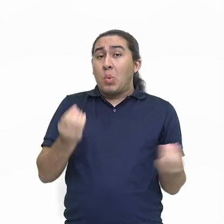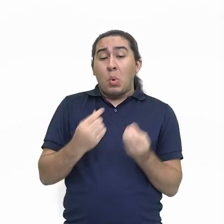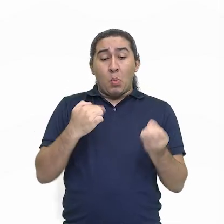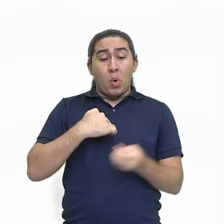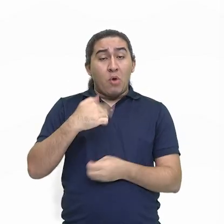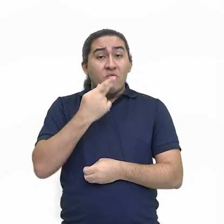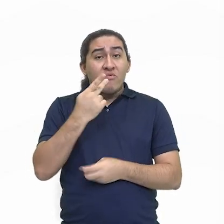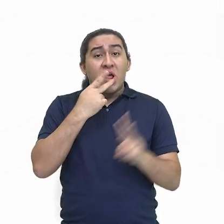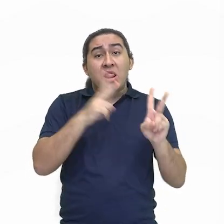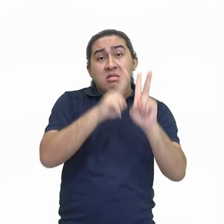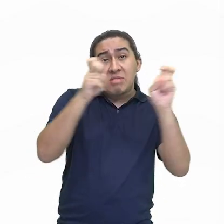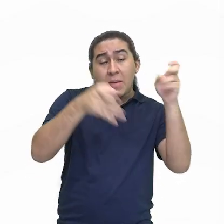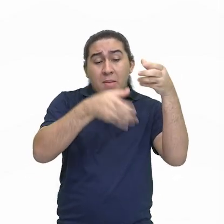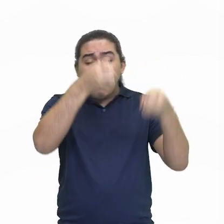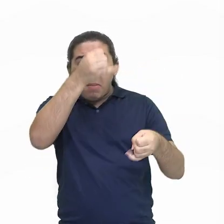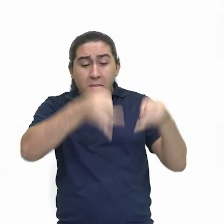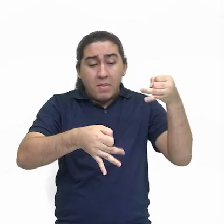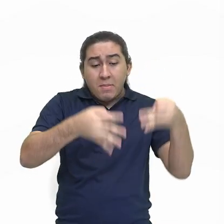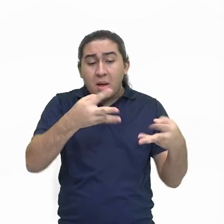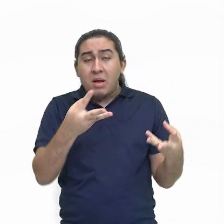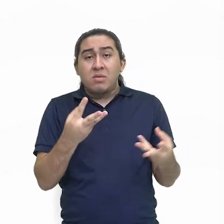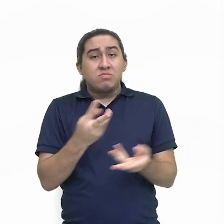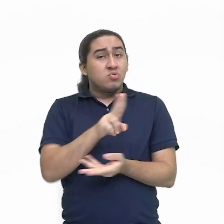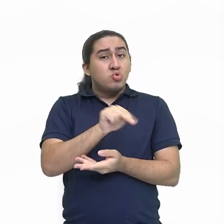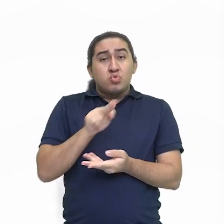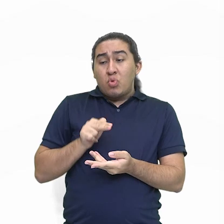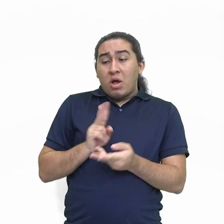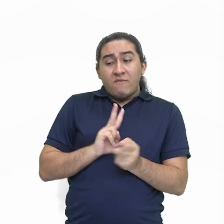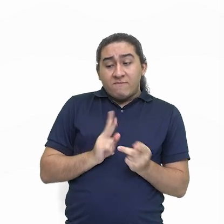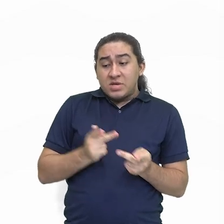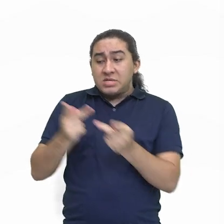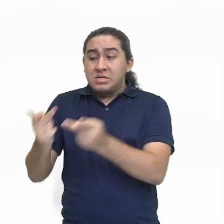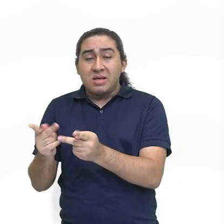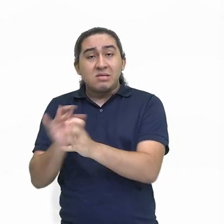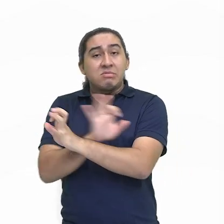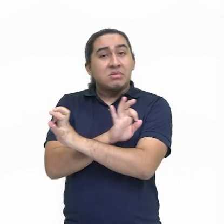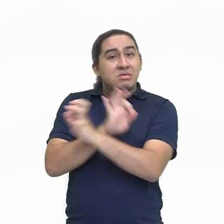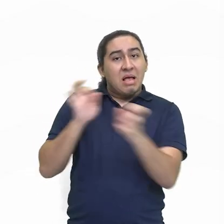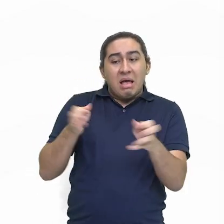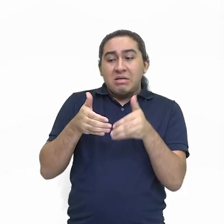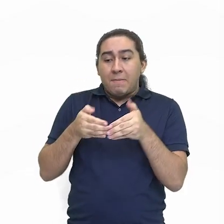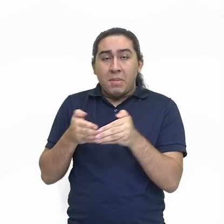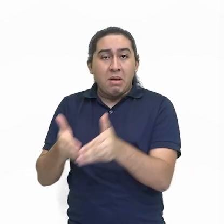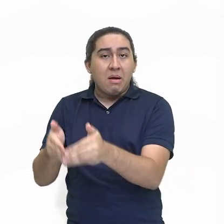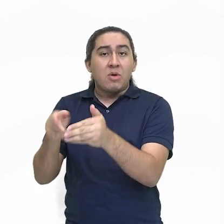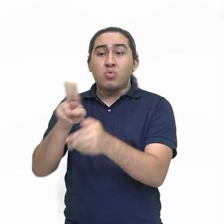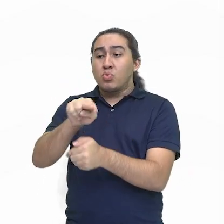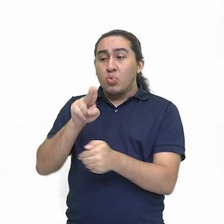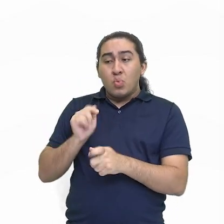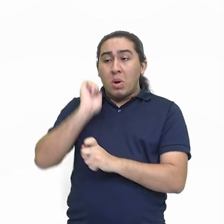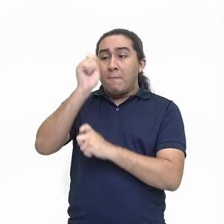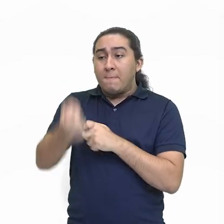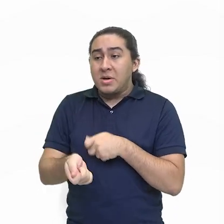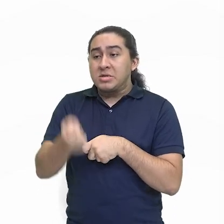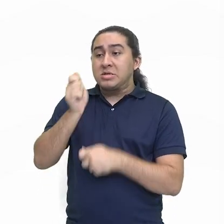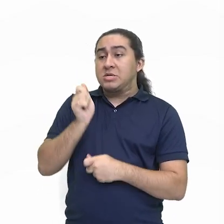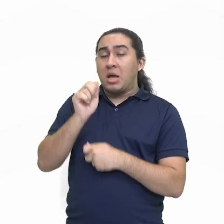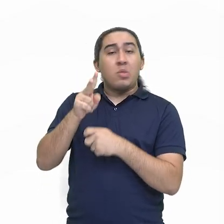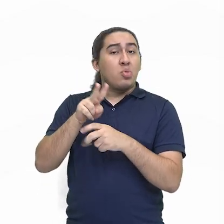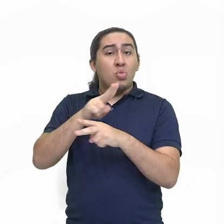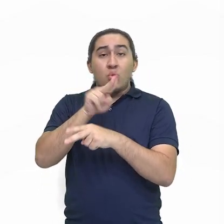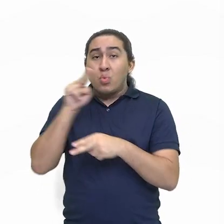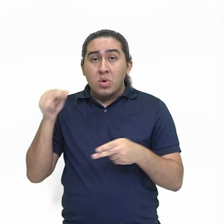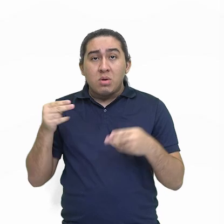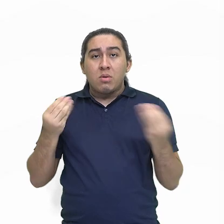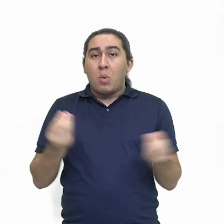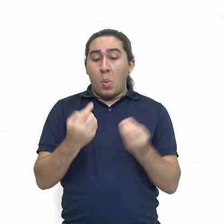um lago, se eu nunca fui no igarapé, se eu nunca vi ninguém chegando com os peixes que foi pescado, eu não